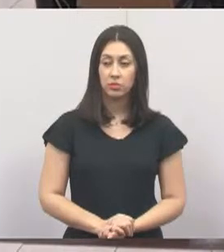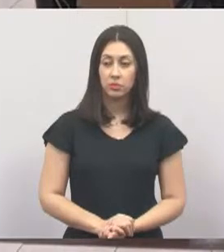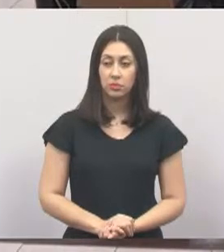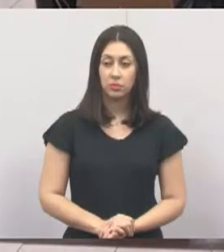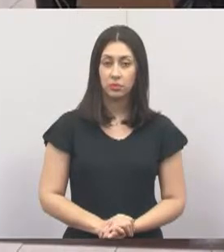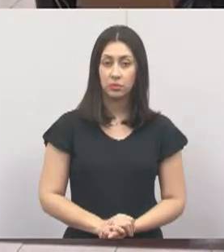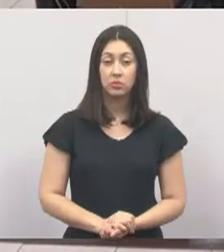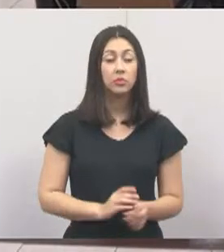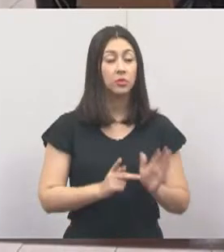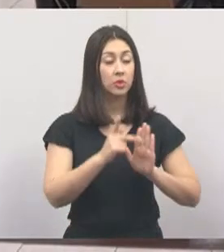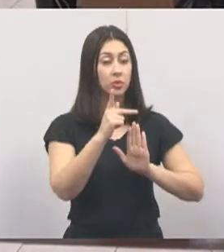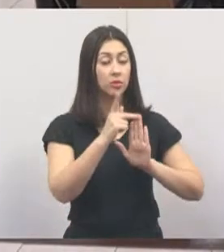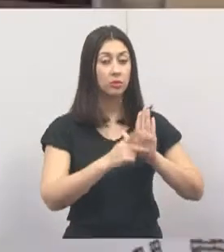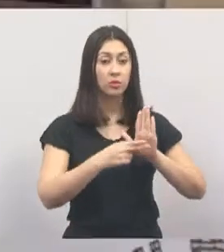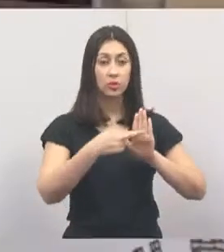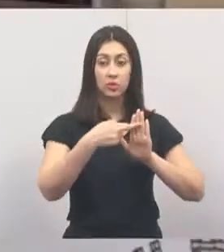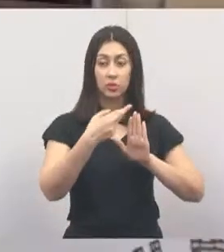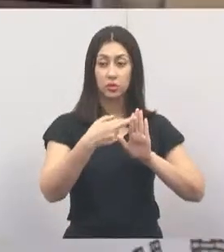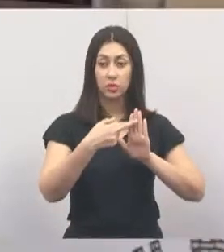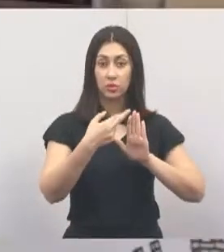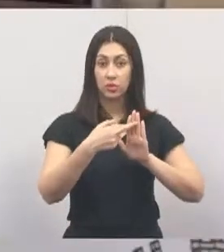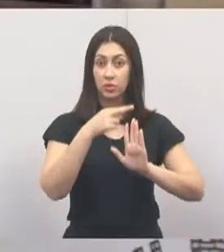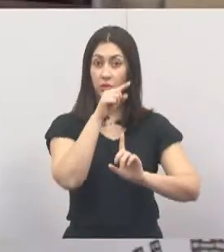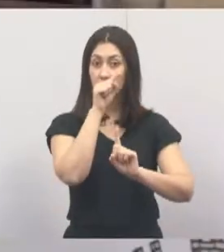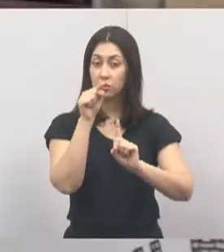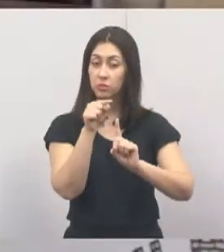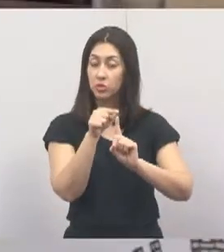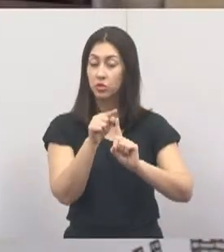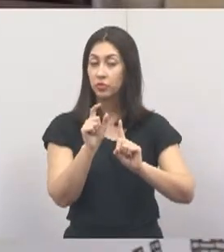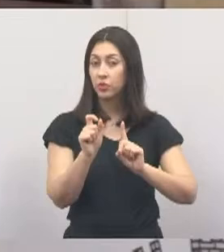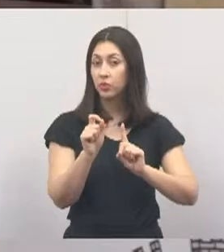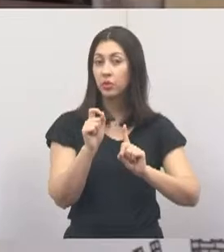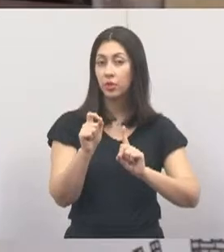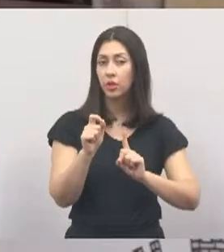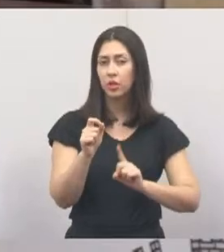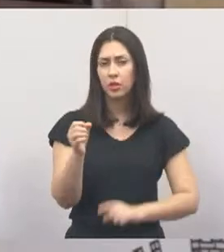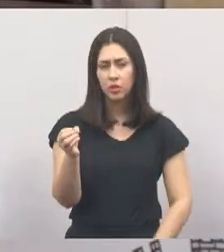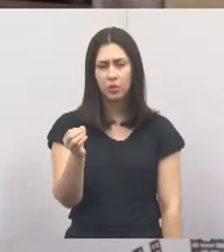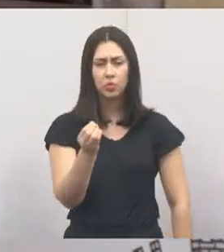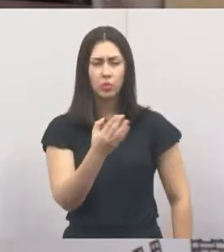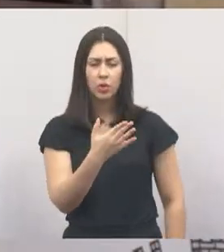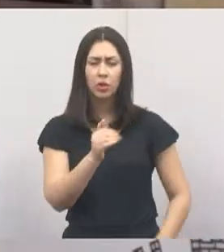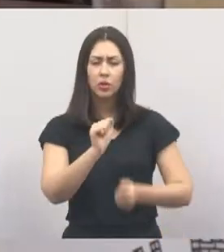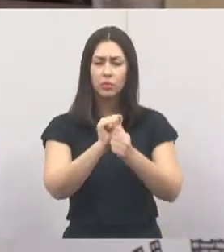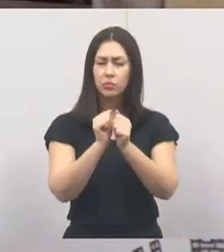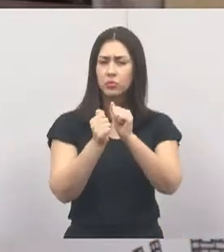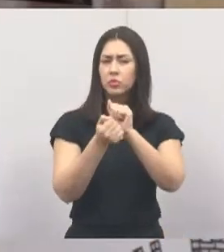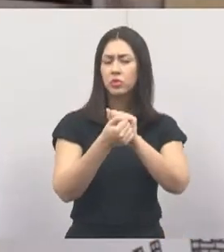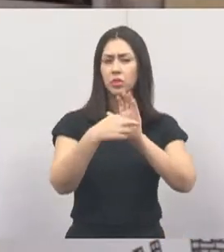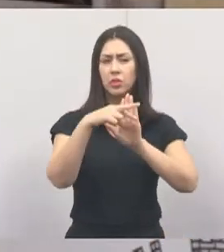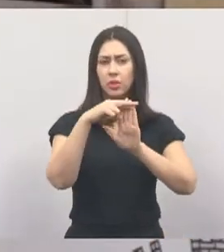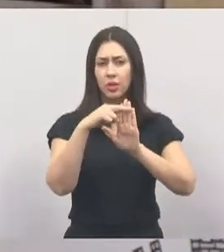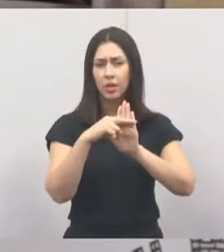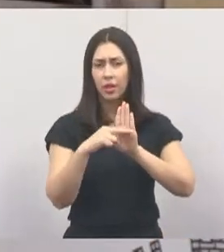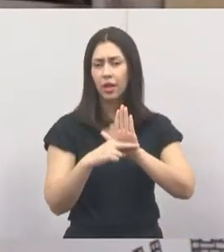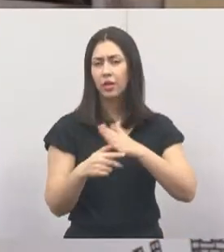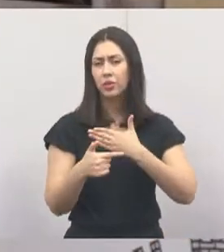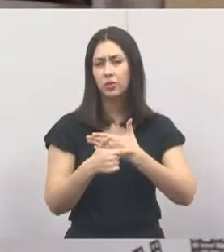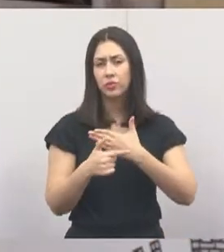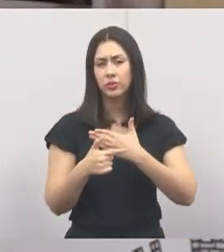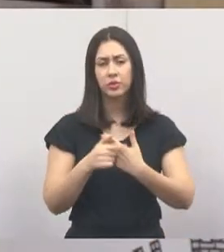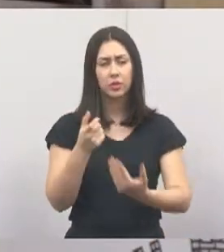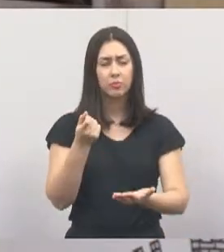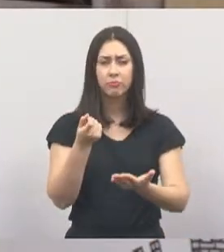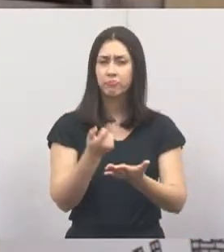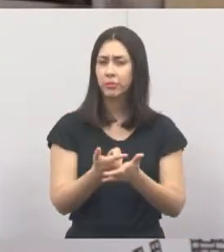O presente projeto de resolução tem por objetivo atualizar e readequar as regulamentações de funções remuneradas